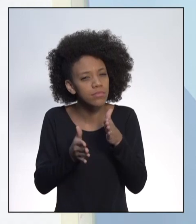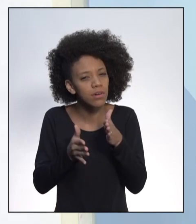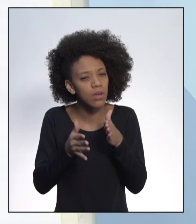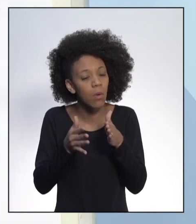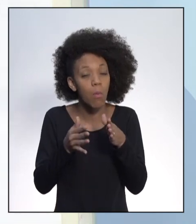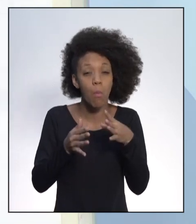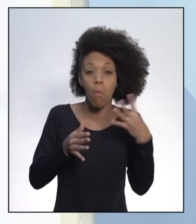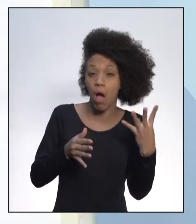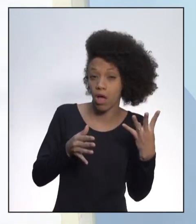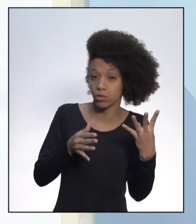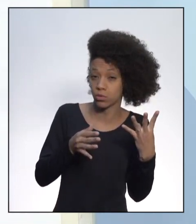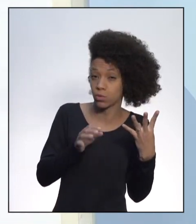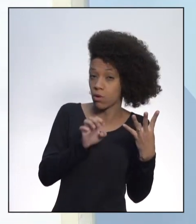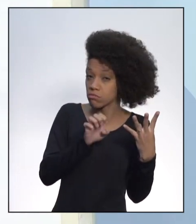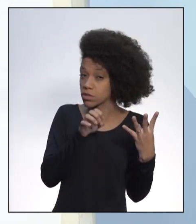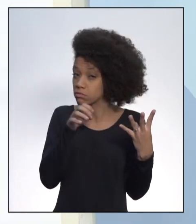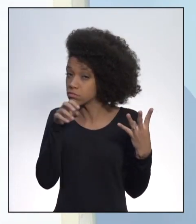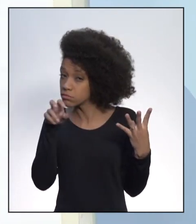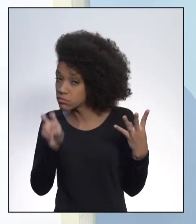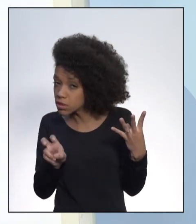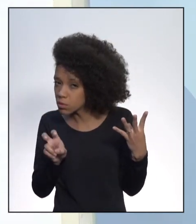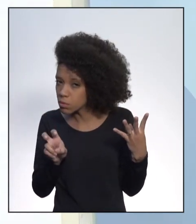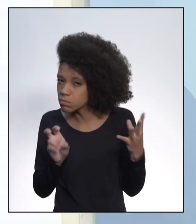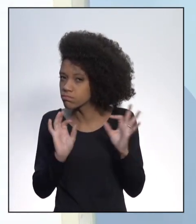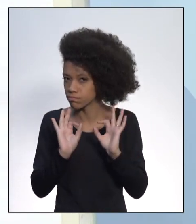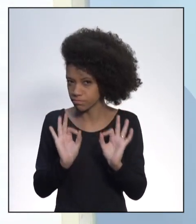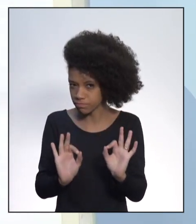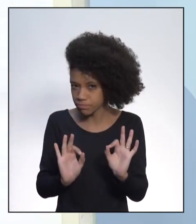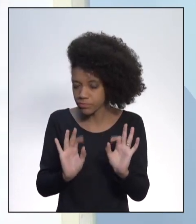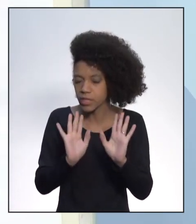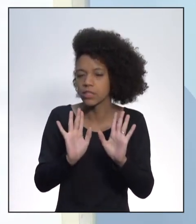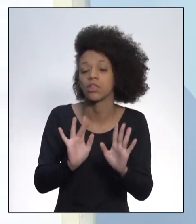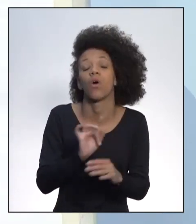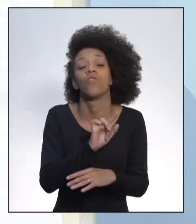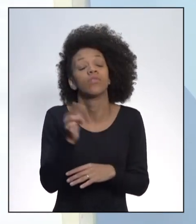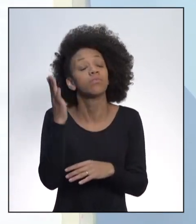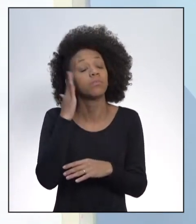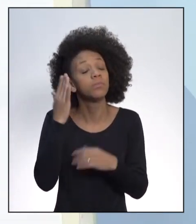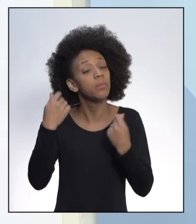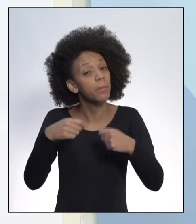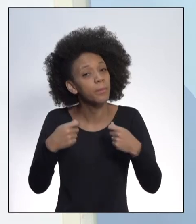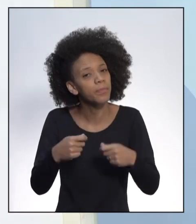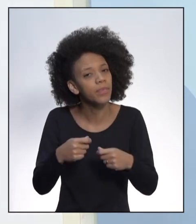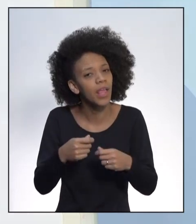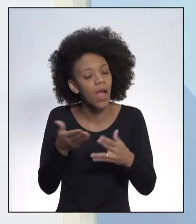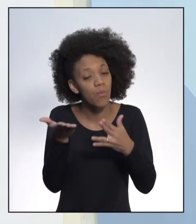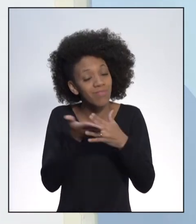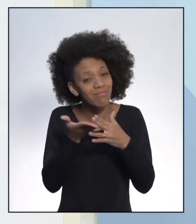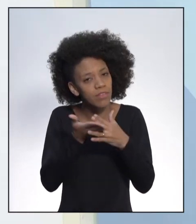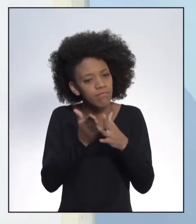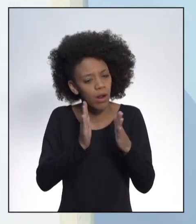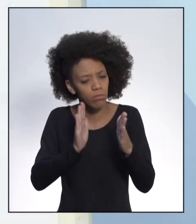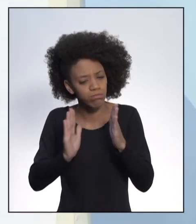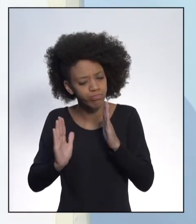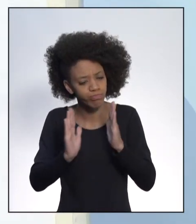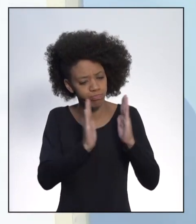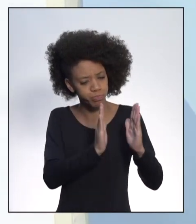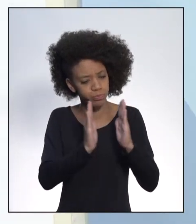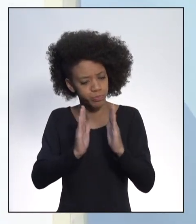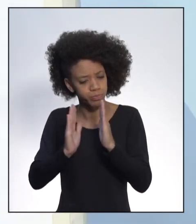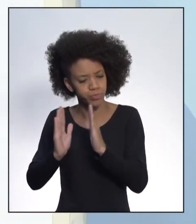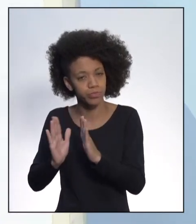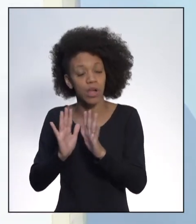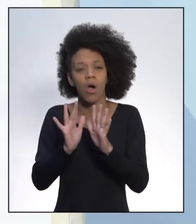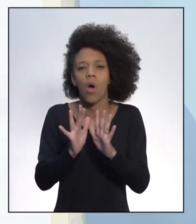4 e 5. Beleza? Então, o que vocês precisam saber é um intervalo para você estimar. Lembrando